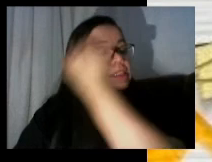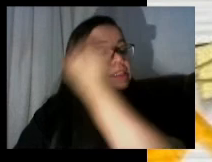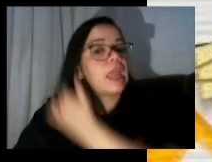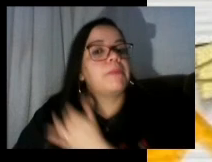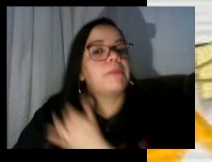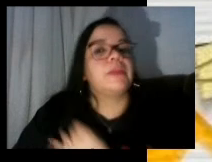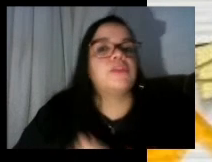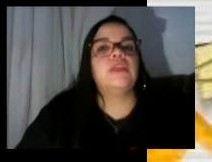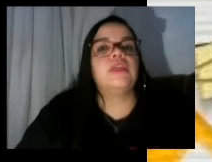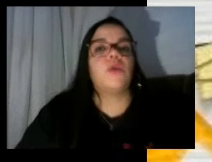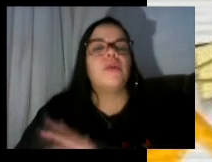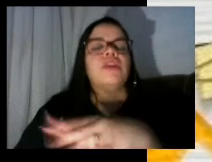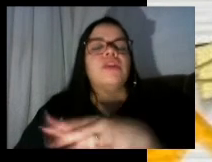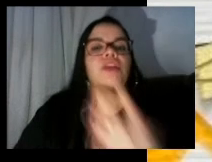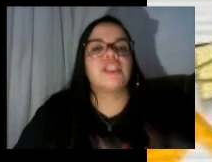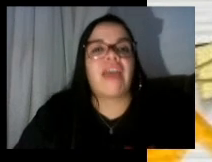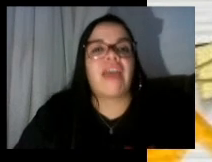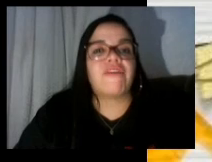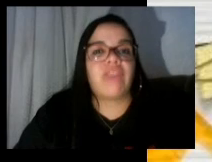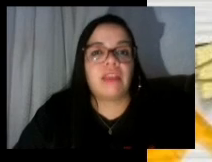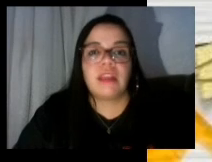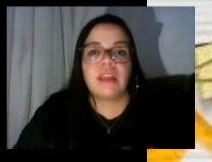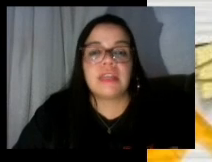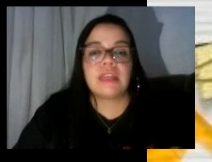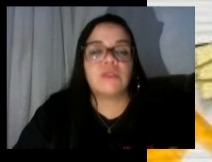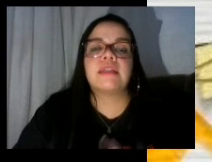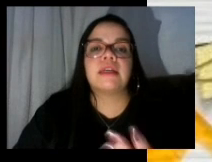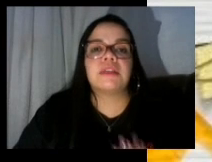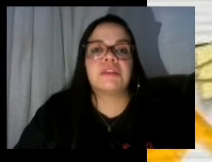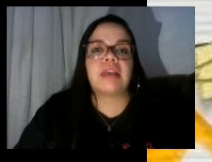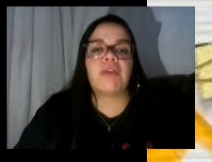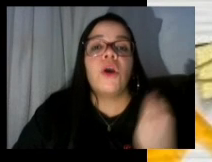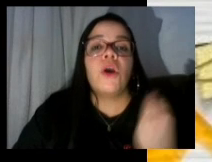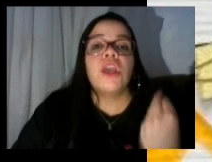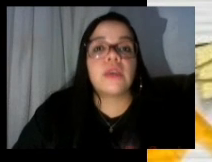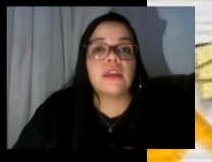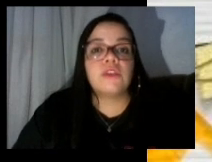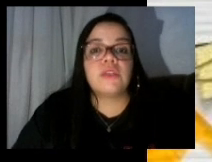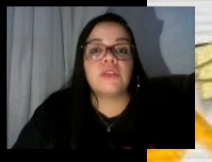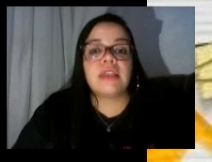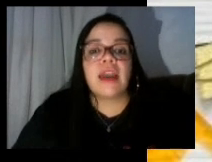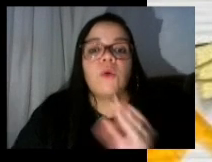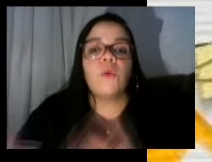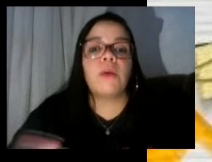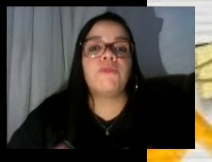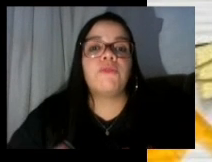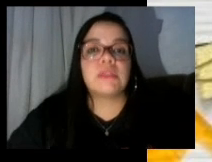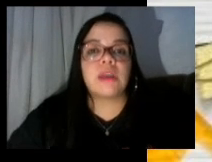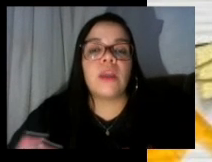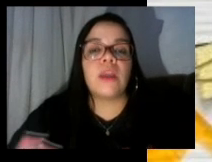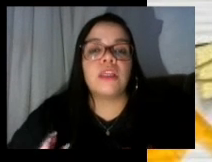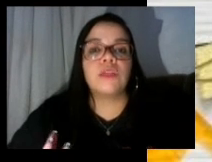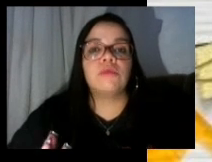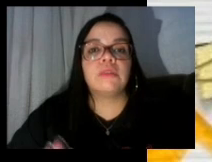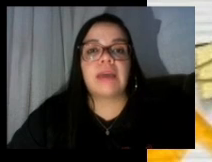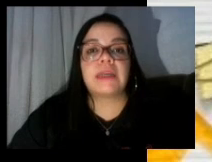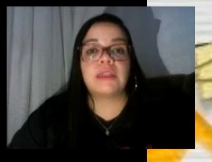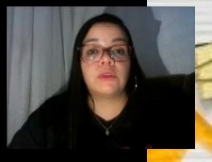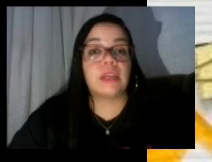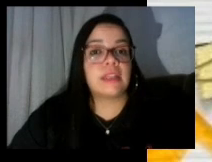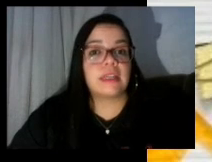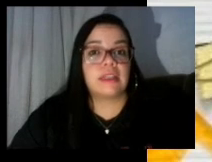nem sempre eles poderiam manifestar a fé deles, aquilo que eles acreditavam. E o que eles fizeram? Uma fusão. Eles